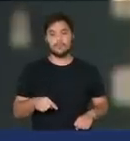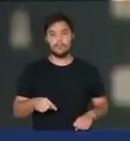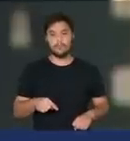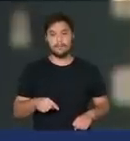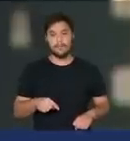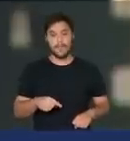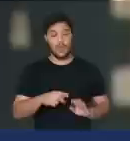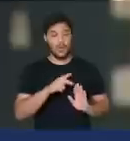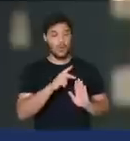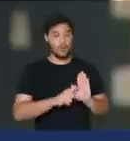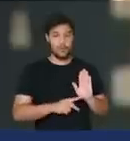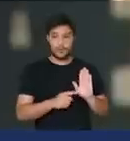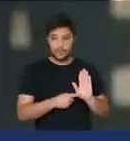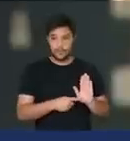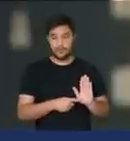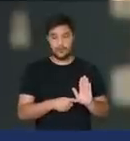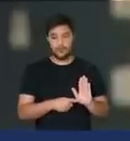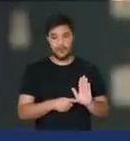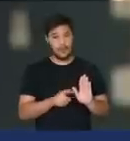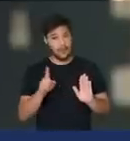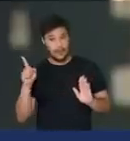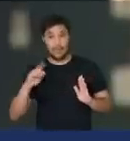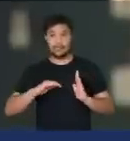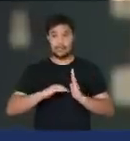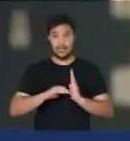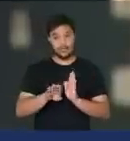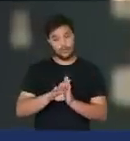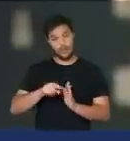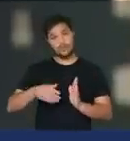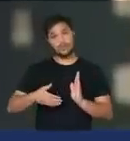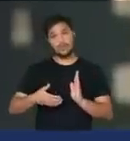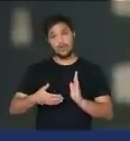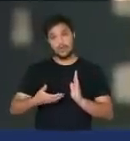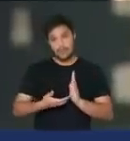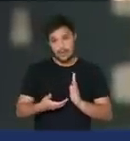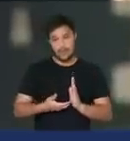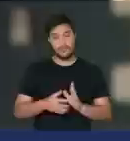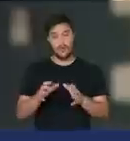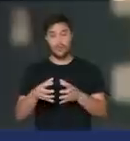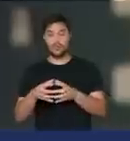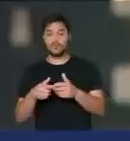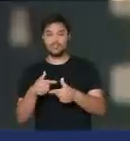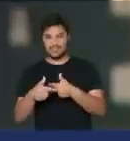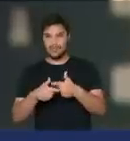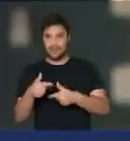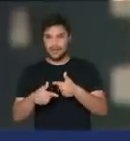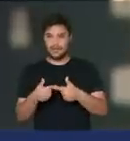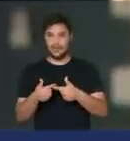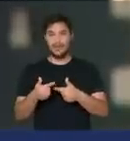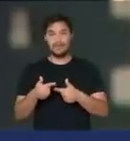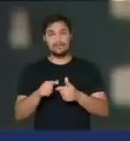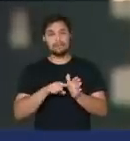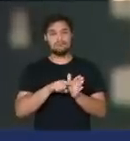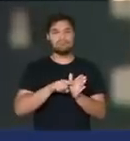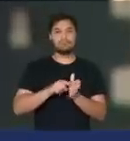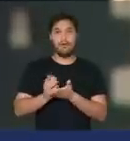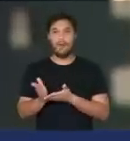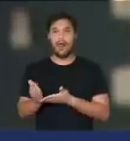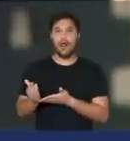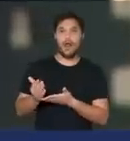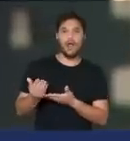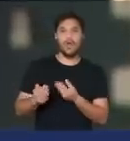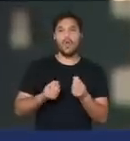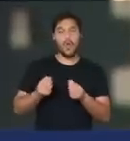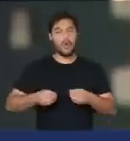momento, desde que o projeto chegou do Senado Federal aqui na Câmara, no GT, que foi o grupo que constituiu e levantou qual